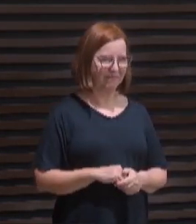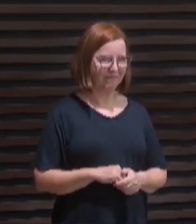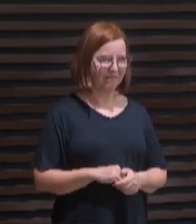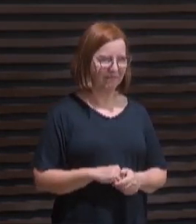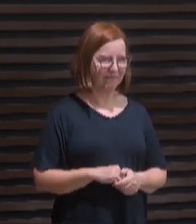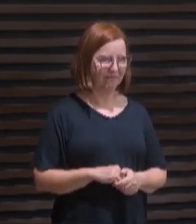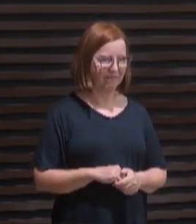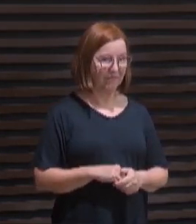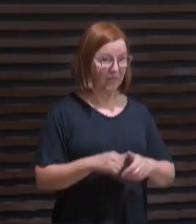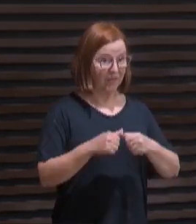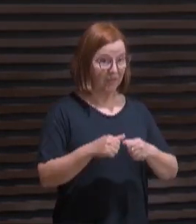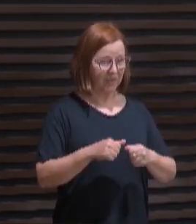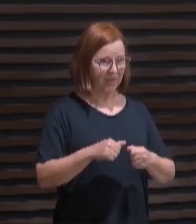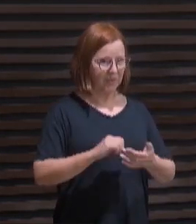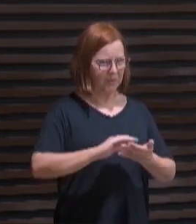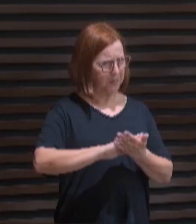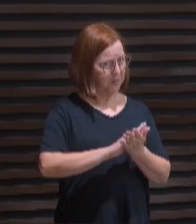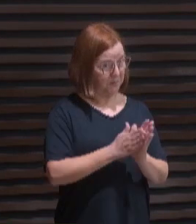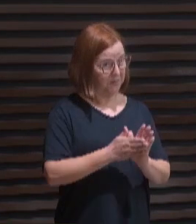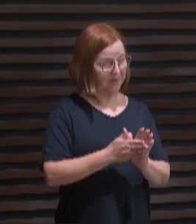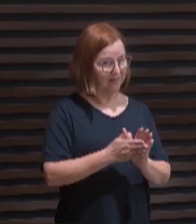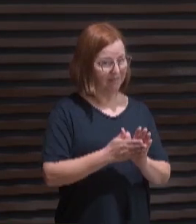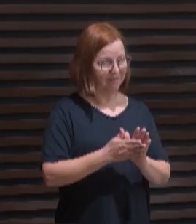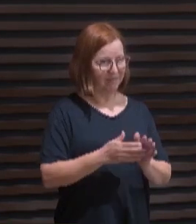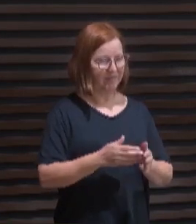Isso corrói, isso destrói a gente.